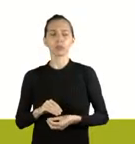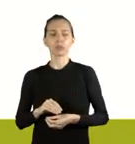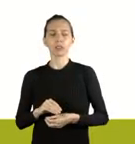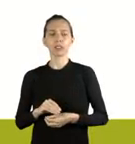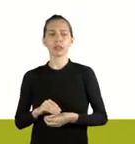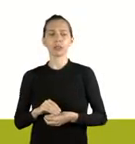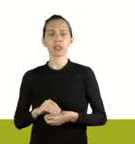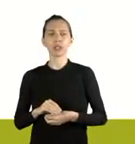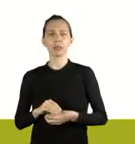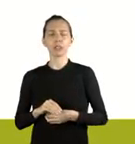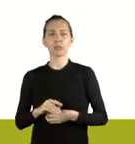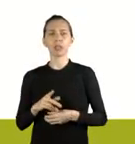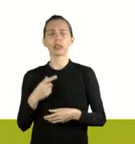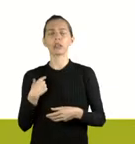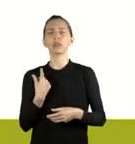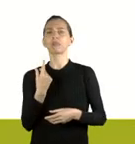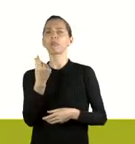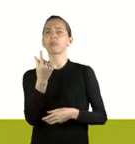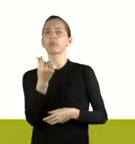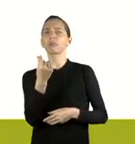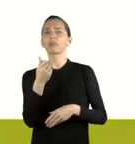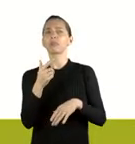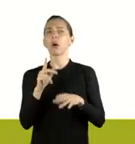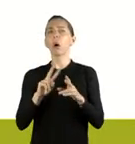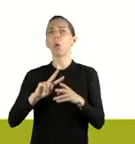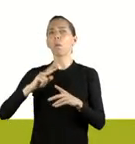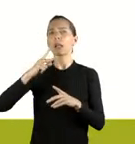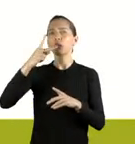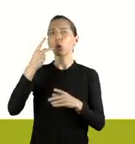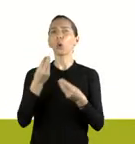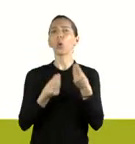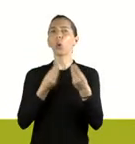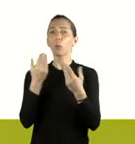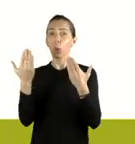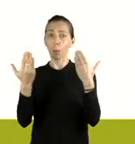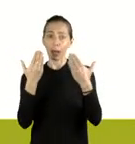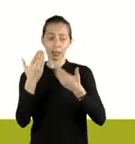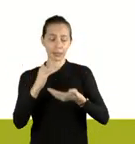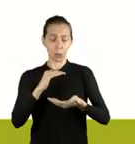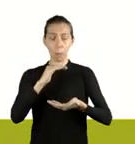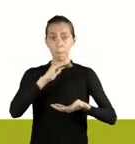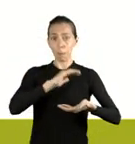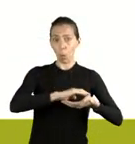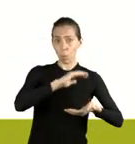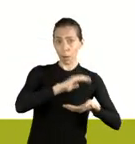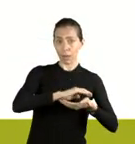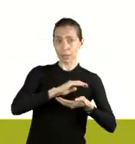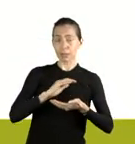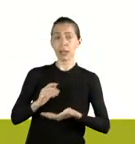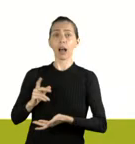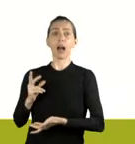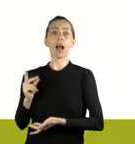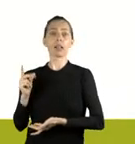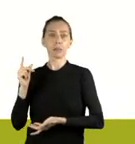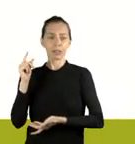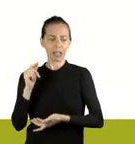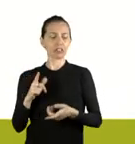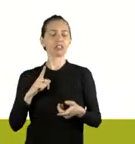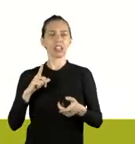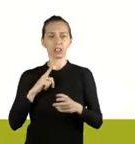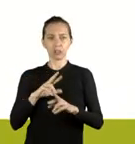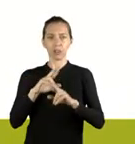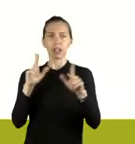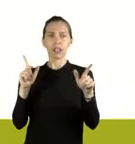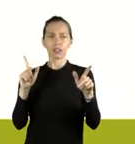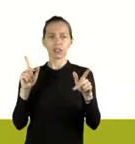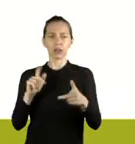aumento da rentabilidade comparado à poupança traz uma diferença significativa no longo prazo. Então,